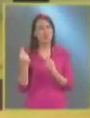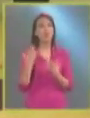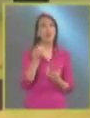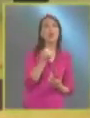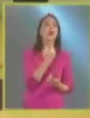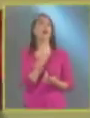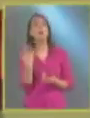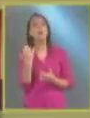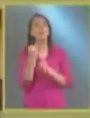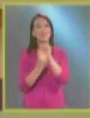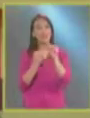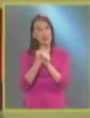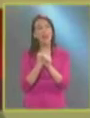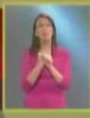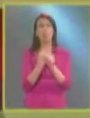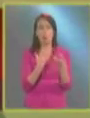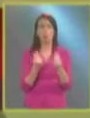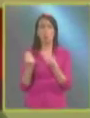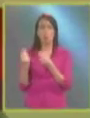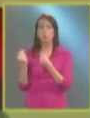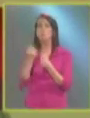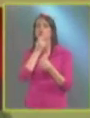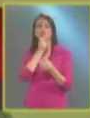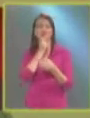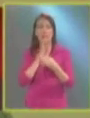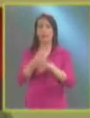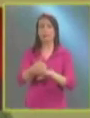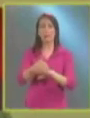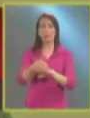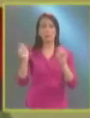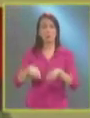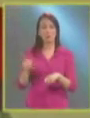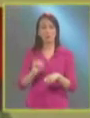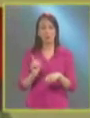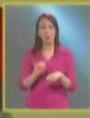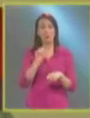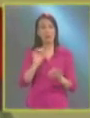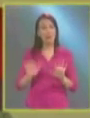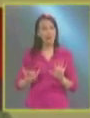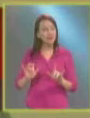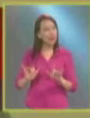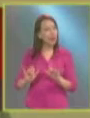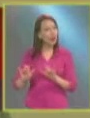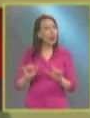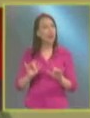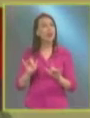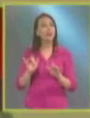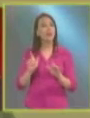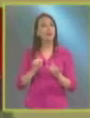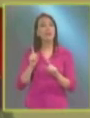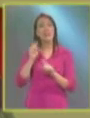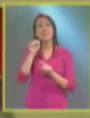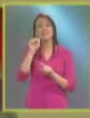sites, alguns não, muitos sites, que são inacessíveis. É porque como você vai ali pelo teclado, você vai pela seta